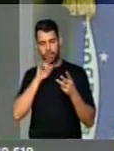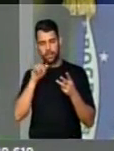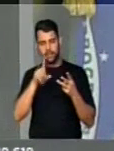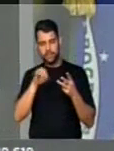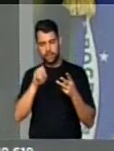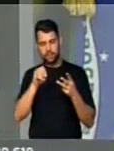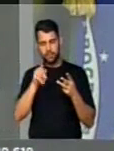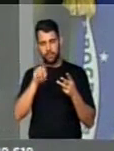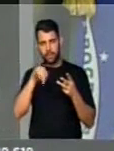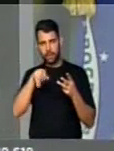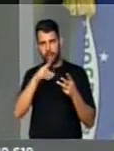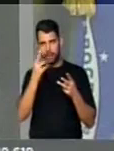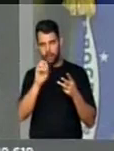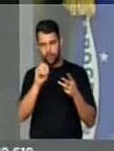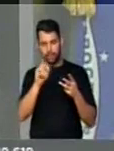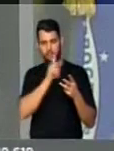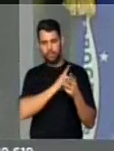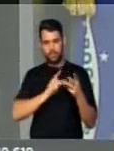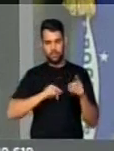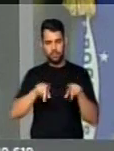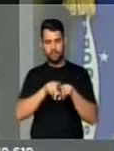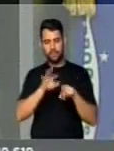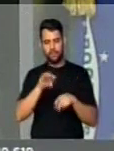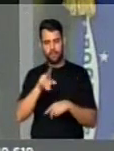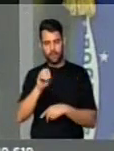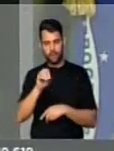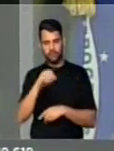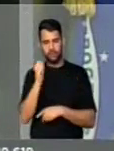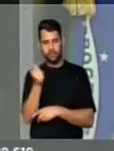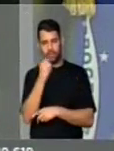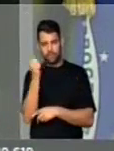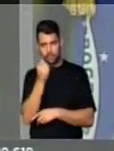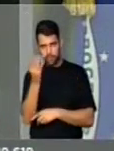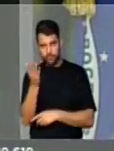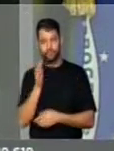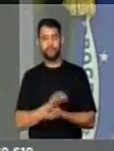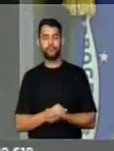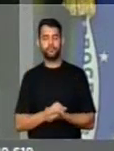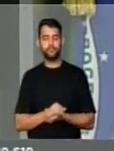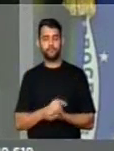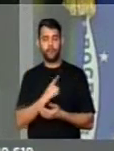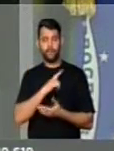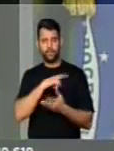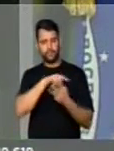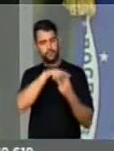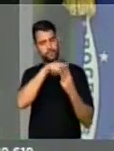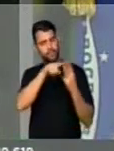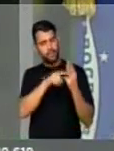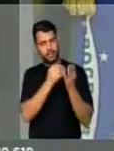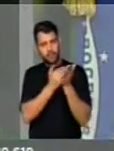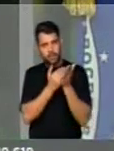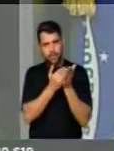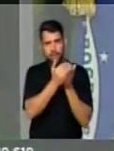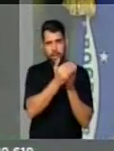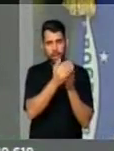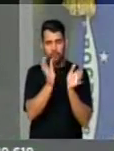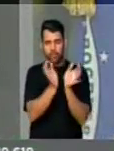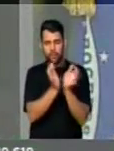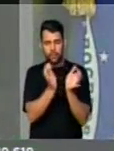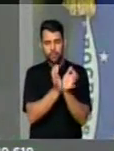Exídio Pinheiro, que presidiu também a FETAG do Rio Grande do Sul. Foram eles os idealizadores da